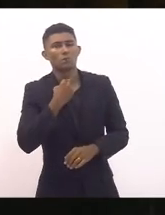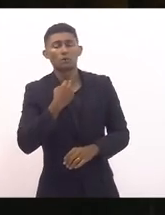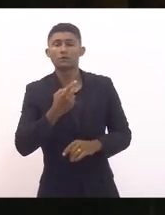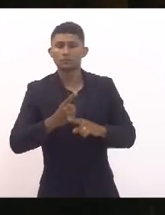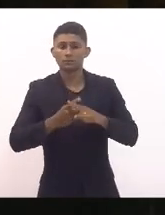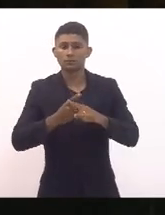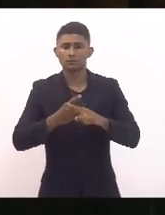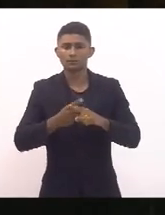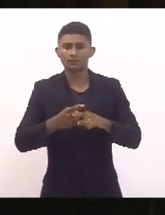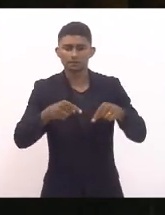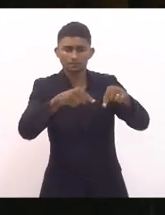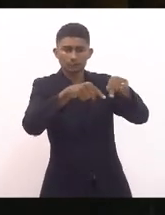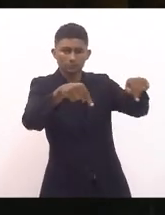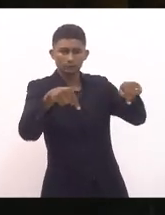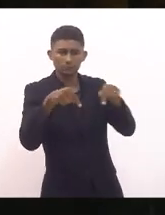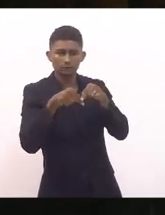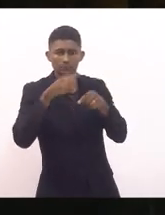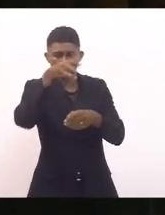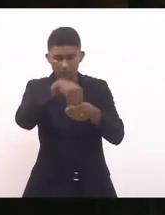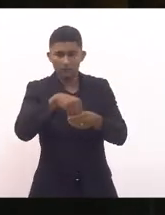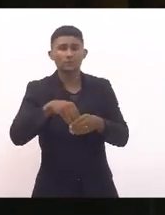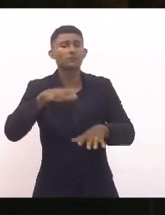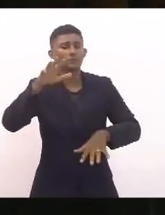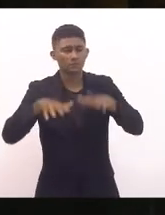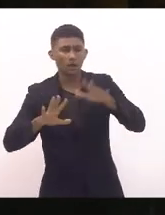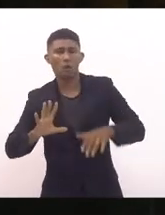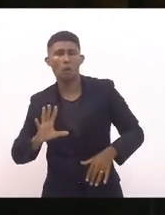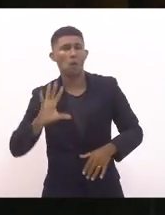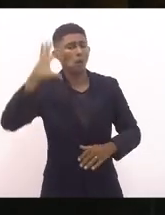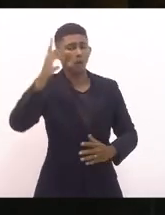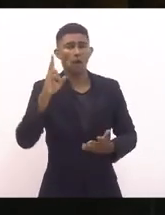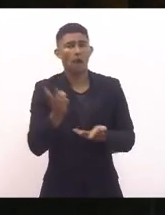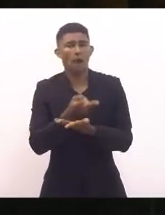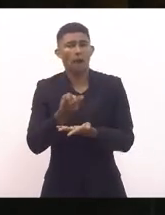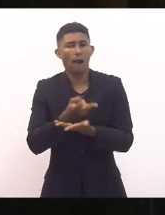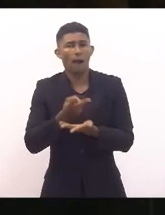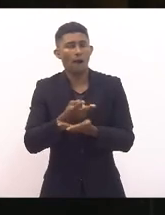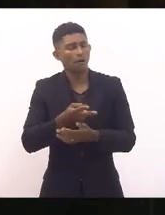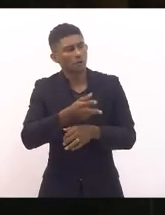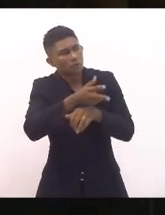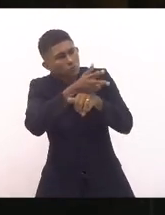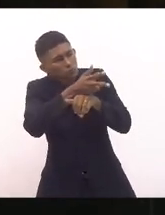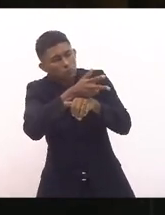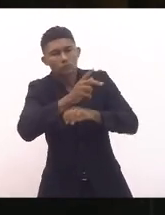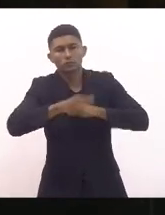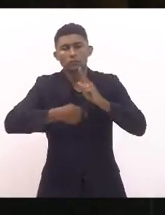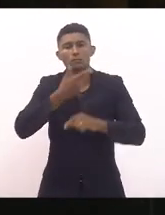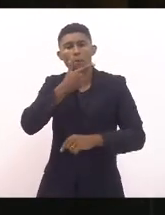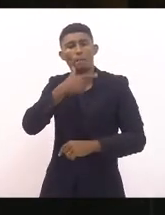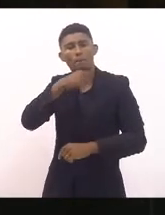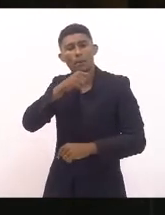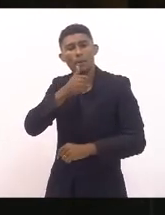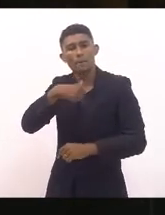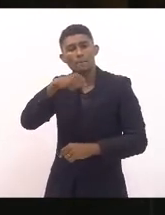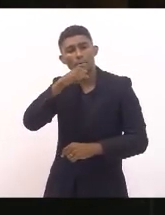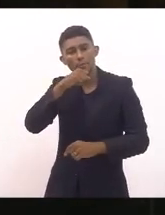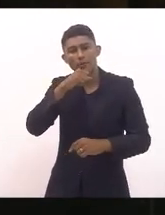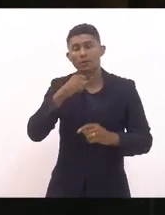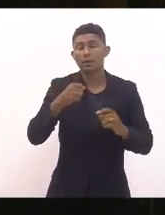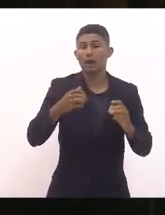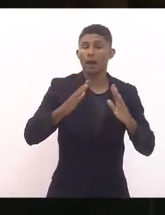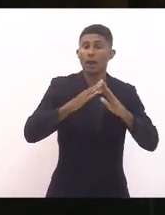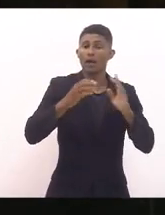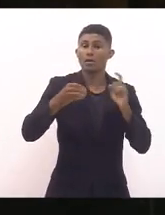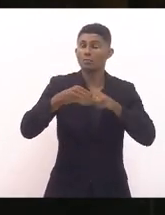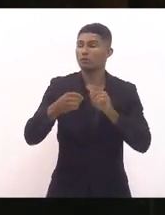errado dentro de sala de aulas e levarem para os seus responsáveis, não poderia ter sido aprovado e nem